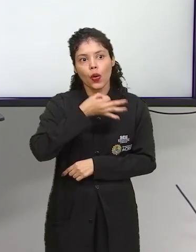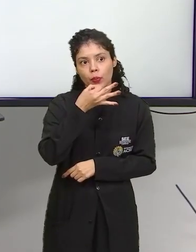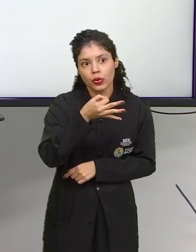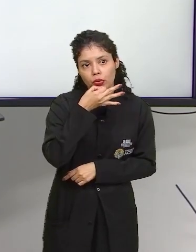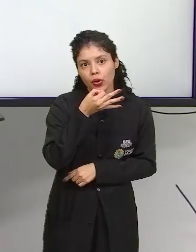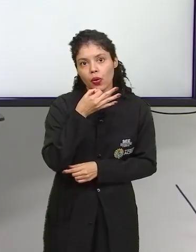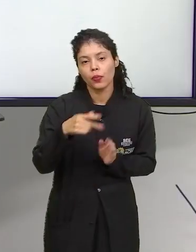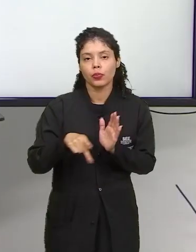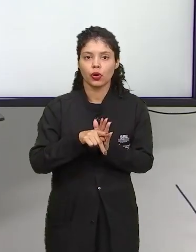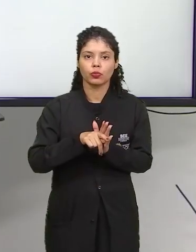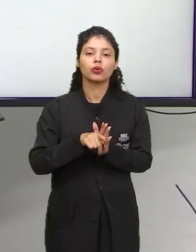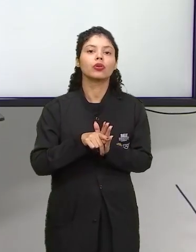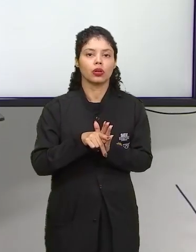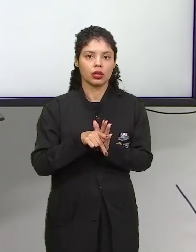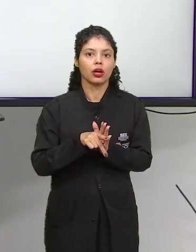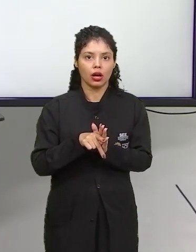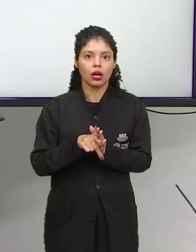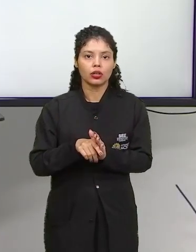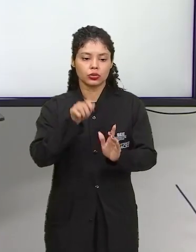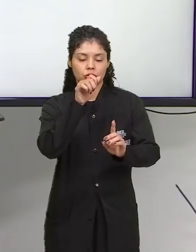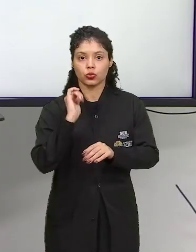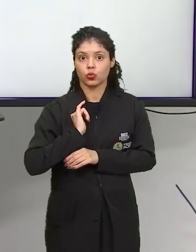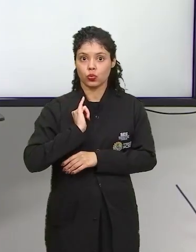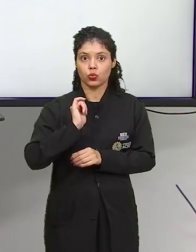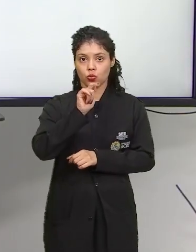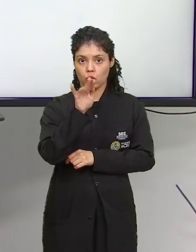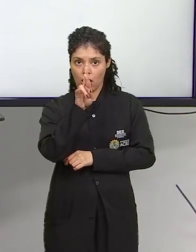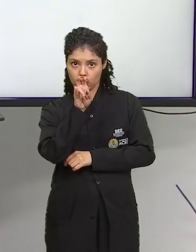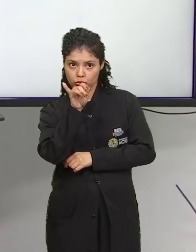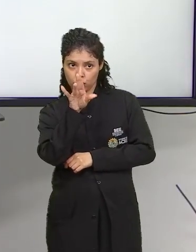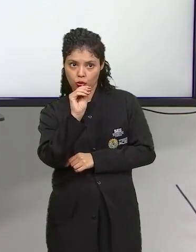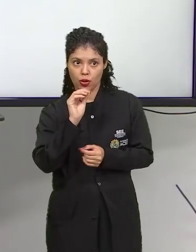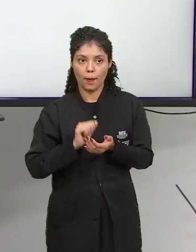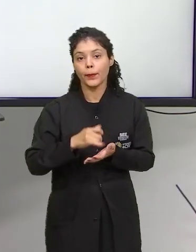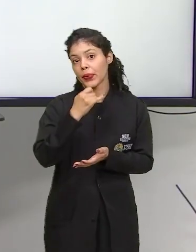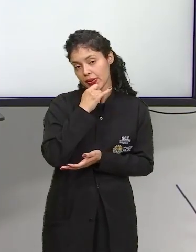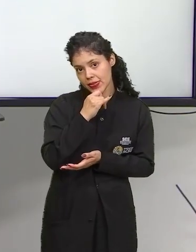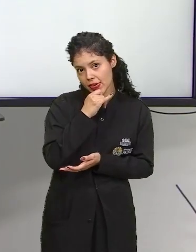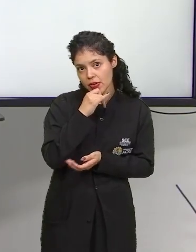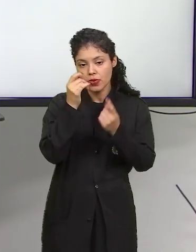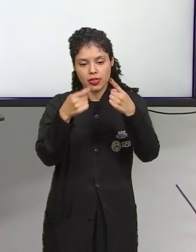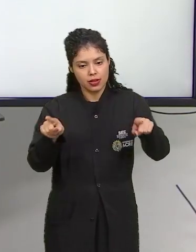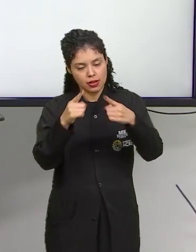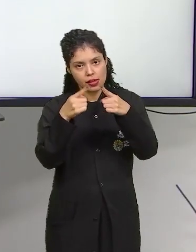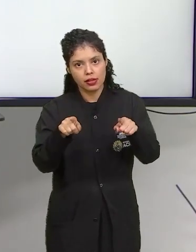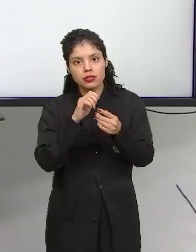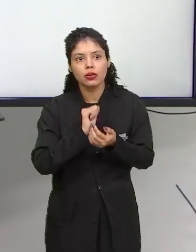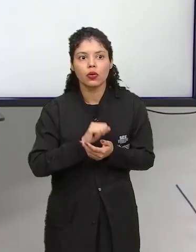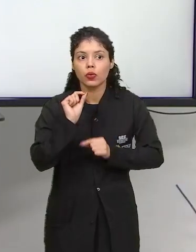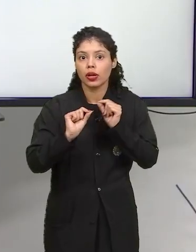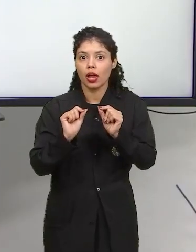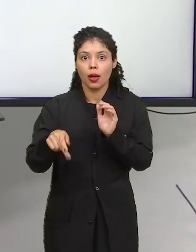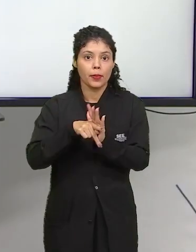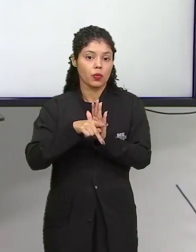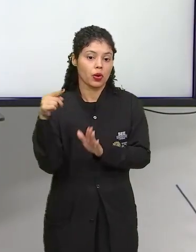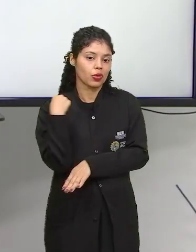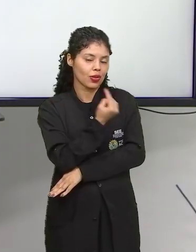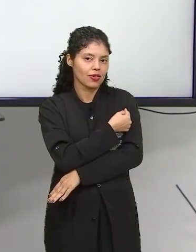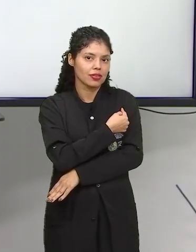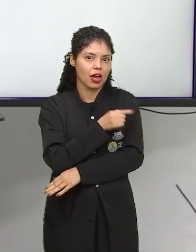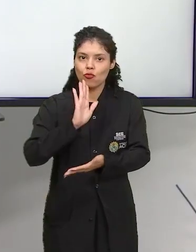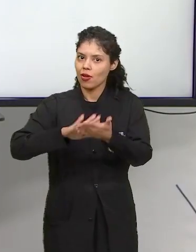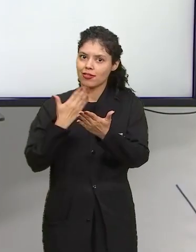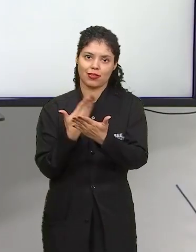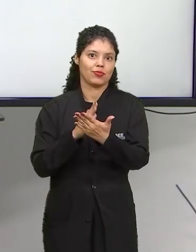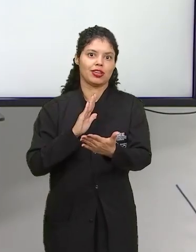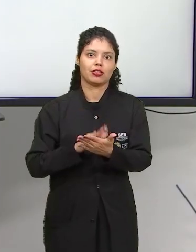opinião do autor, aí é emotiva. Lá na canção da Adriana Calcanhoto, por exemplo, o que importava mais pra gente não era